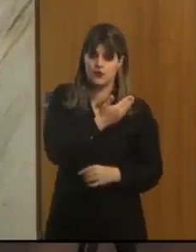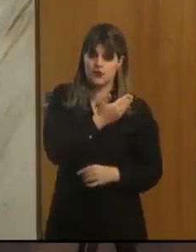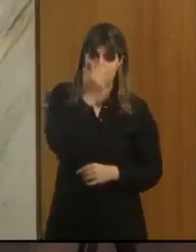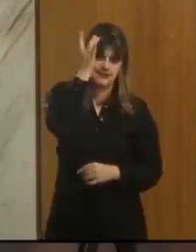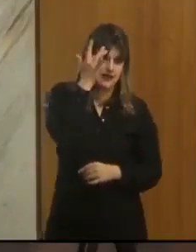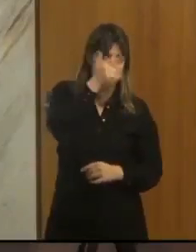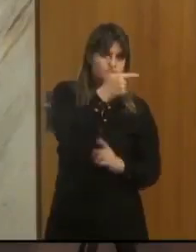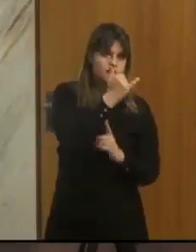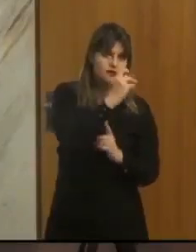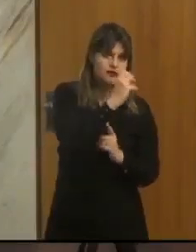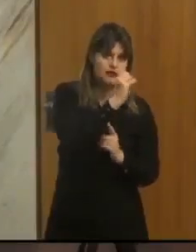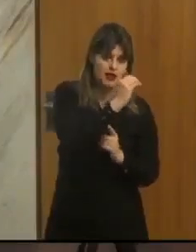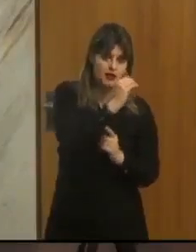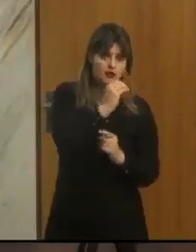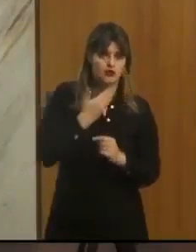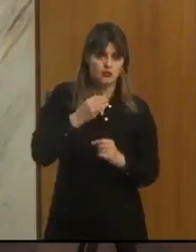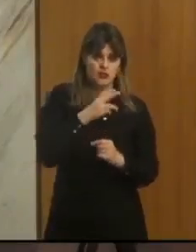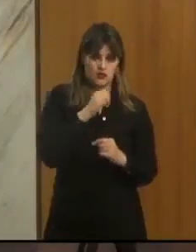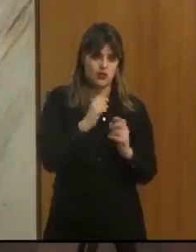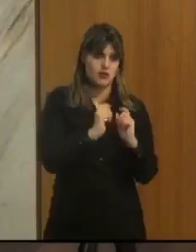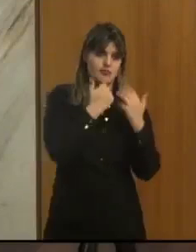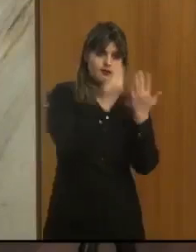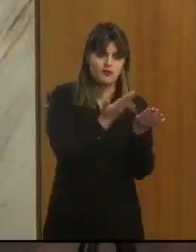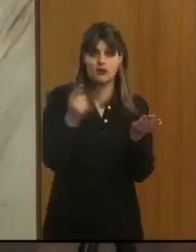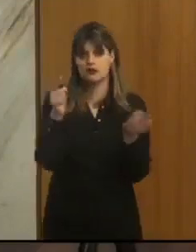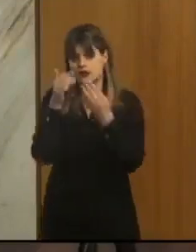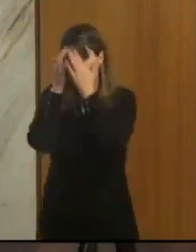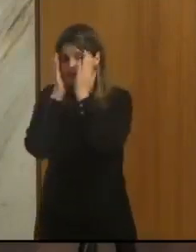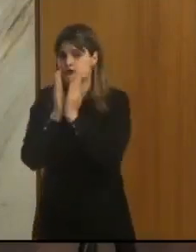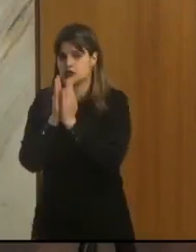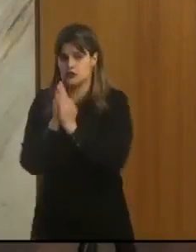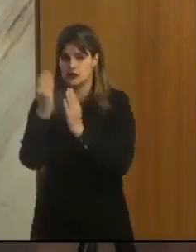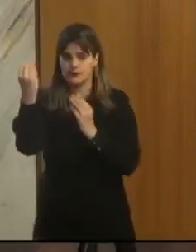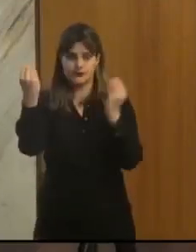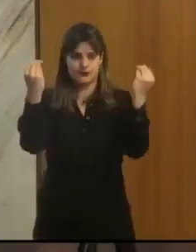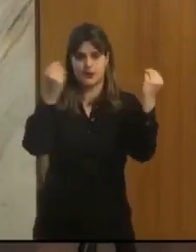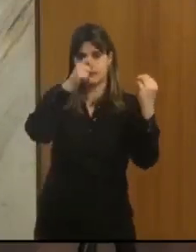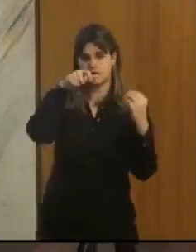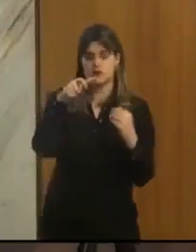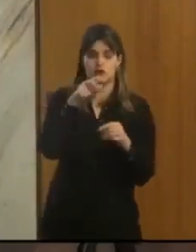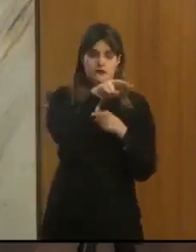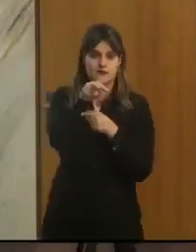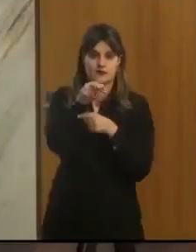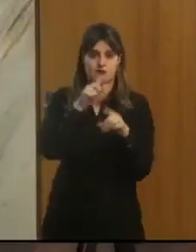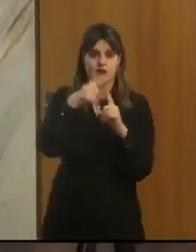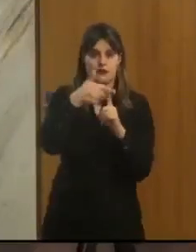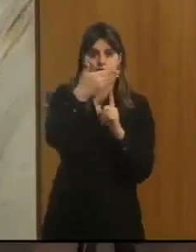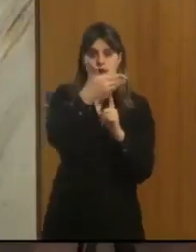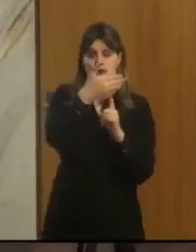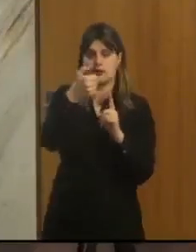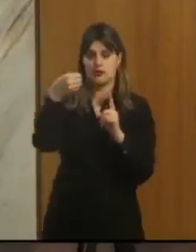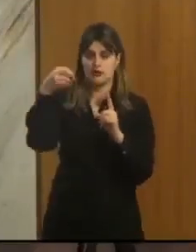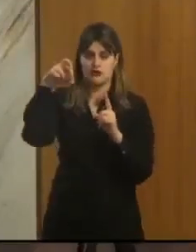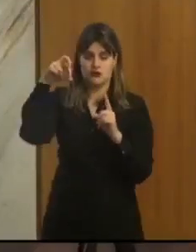Tiago, oferecida por Dom Manuel, e outra a Nossa Senhora. Os visitadores, em 1508, portanto,